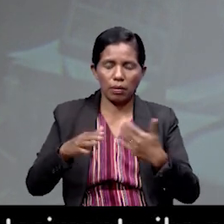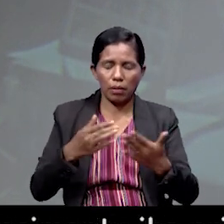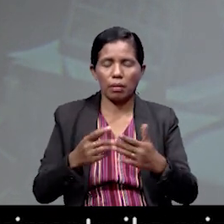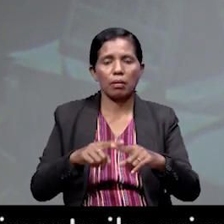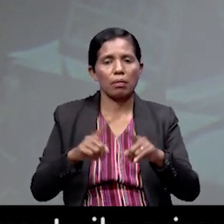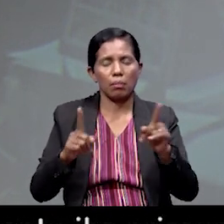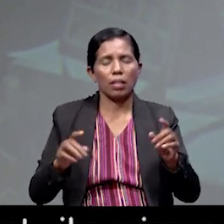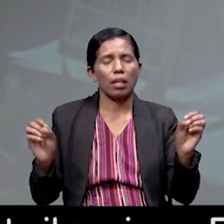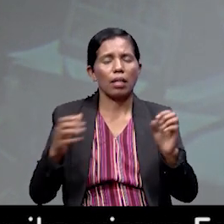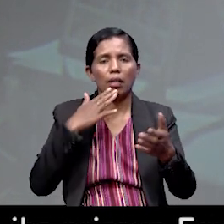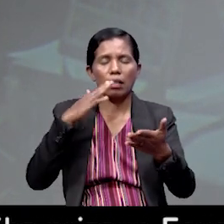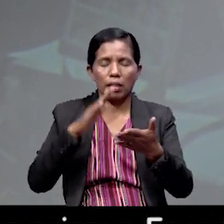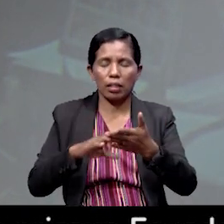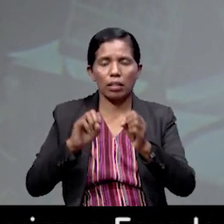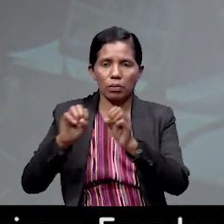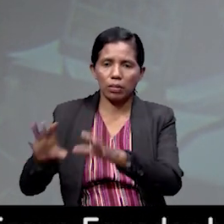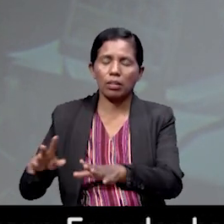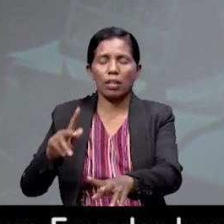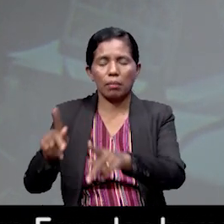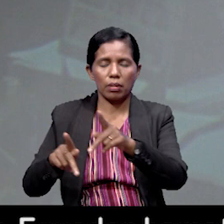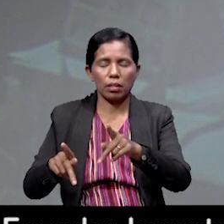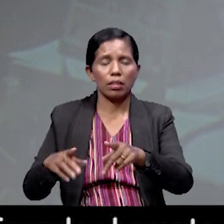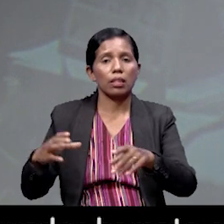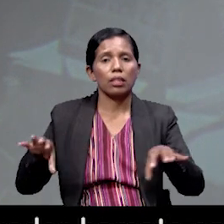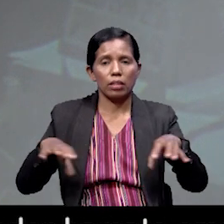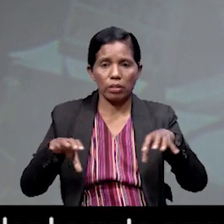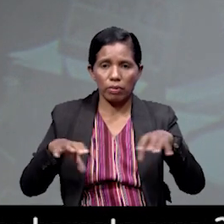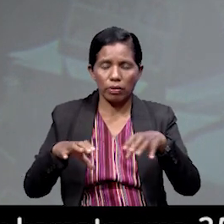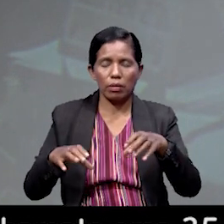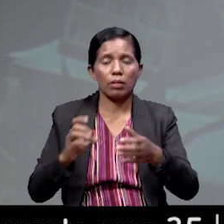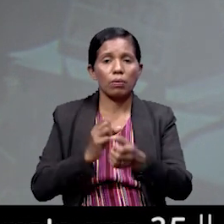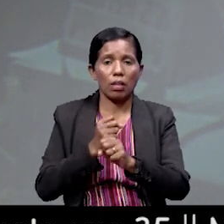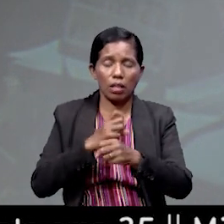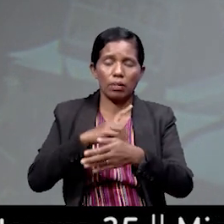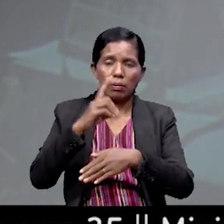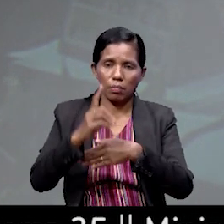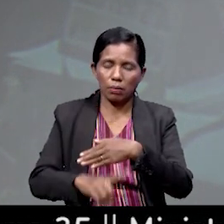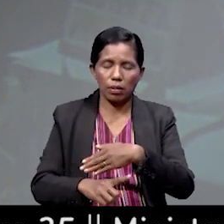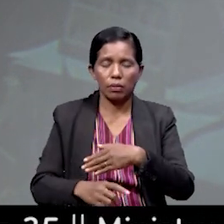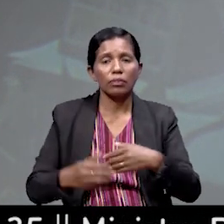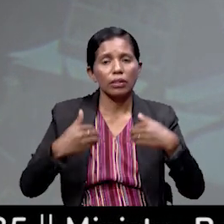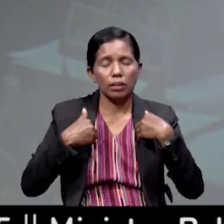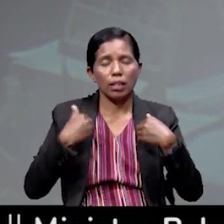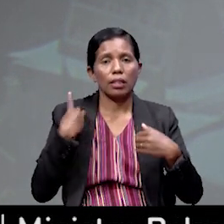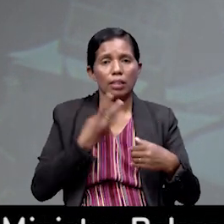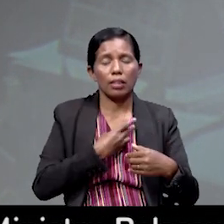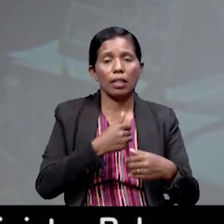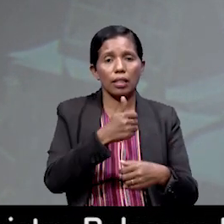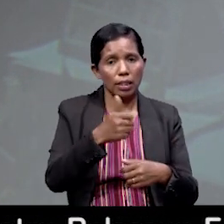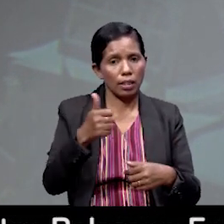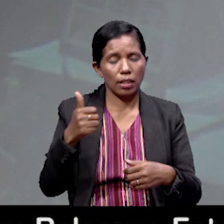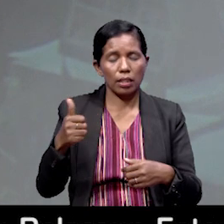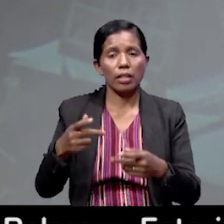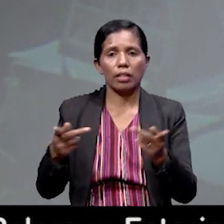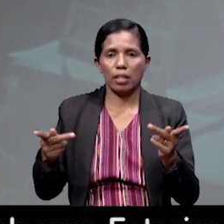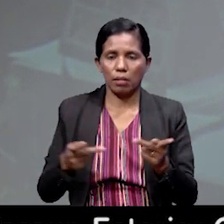diak, mas que inidane, ita husik tia fila fale, ita nini canara tu halau desenvolvimento pa povo, e a ita dedak nini área. Nini a